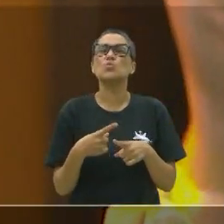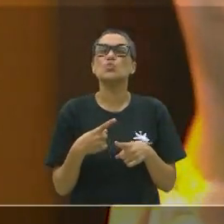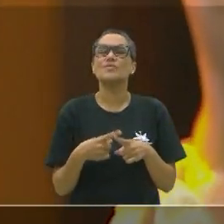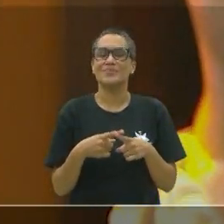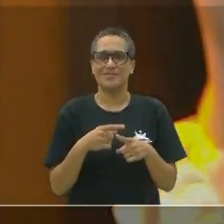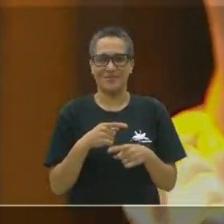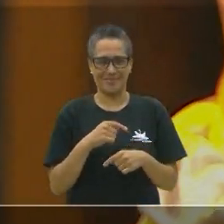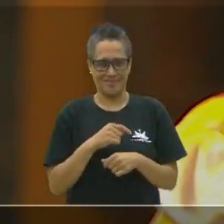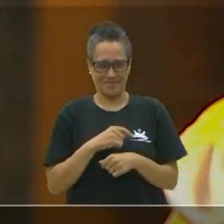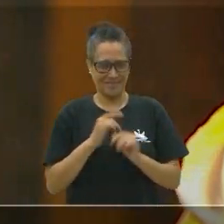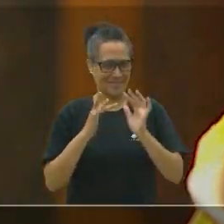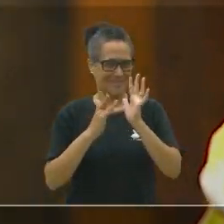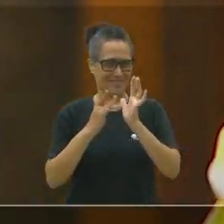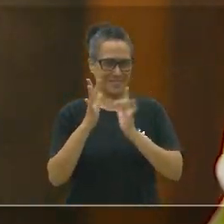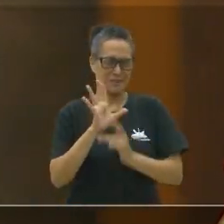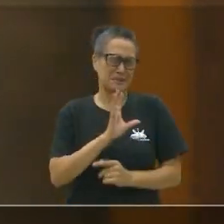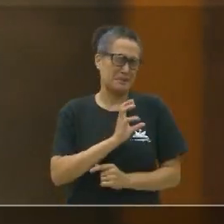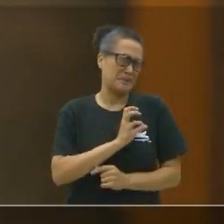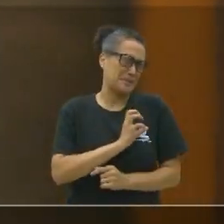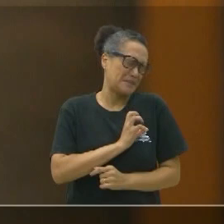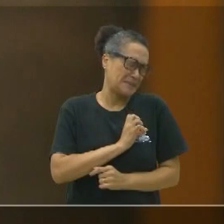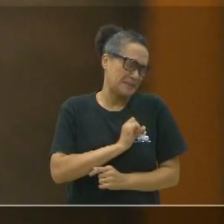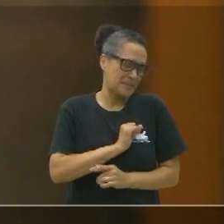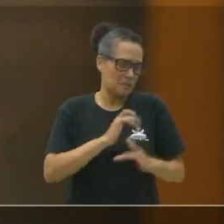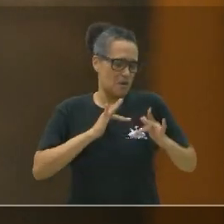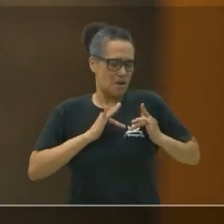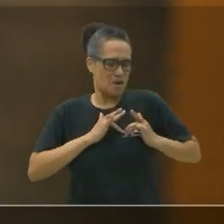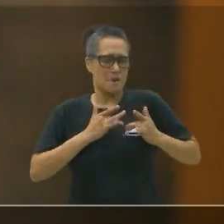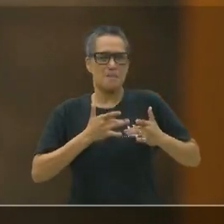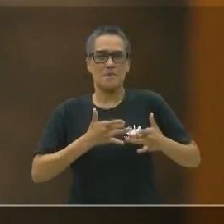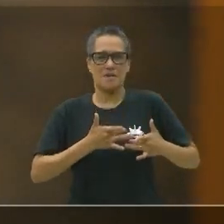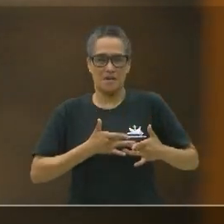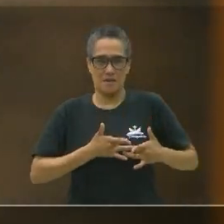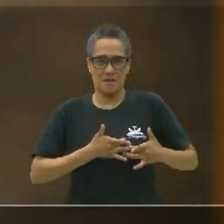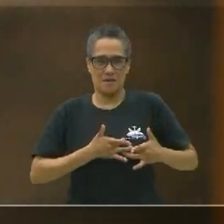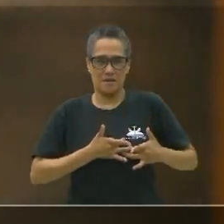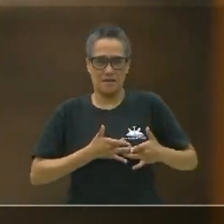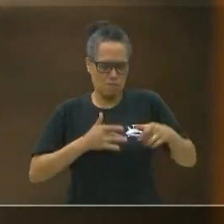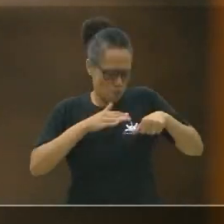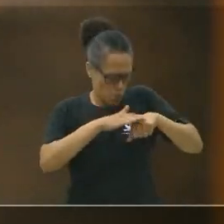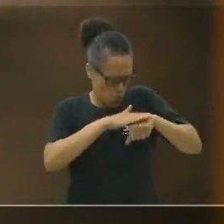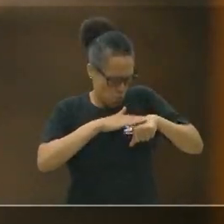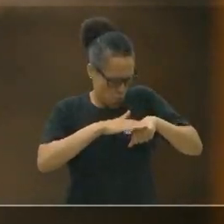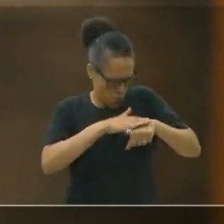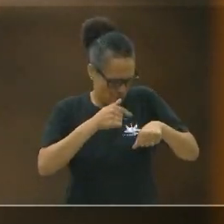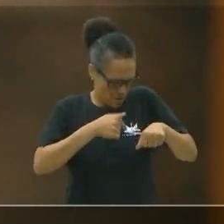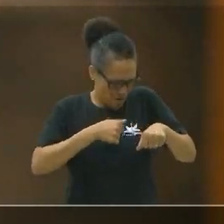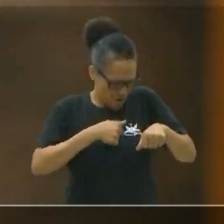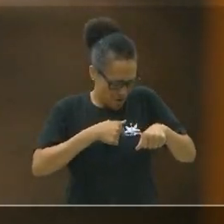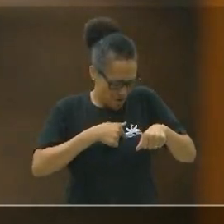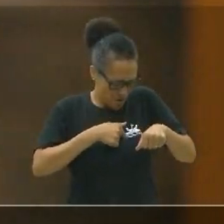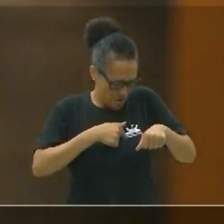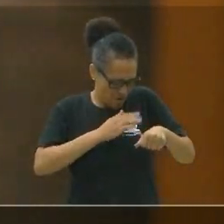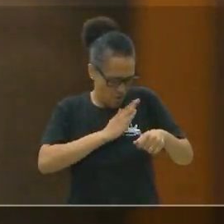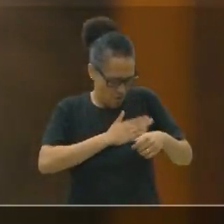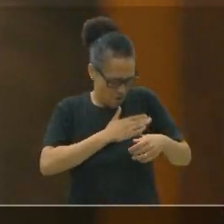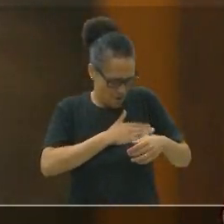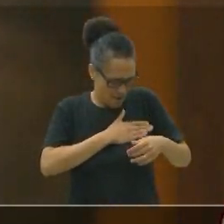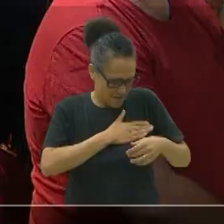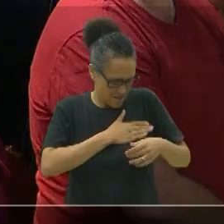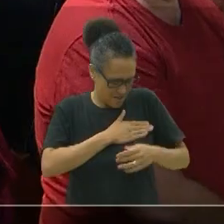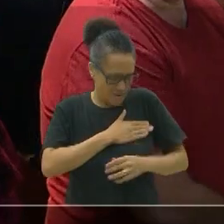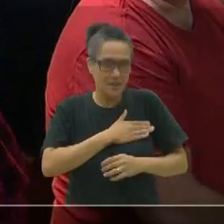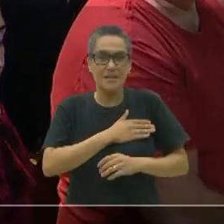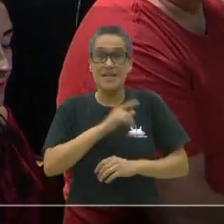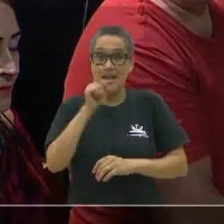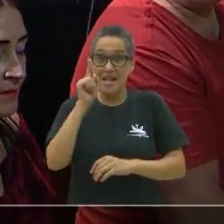em amor e misericórdia. Eu quero repetir isso ao teu coração: Ele é rico em amor e misericórdia,